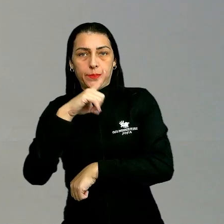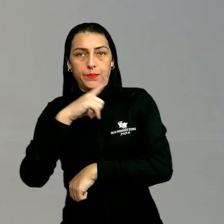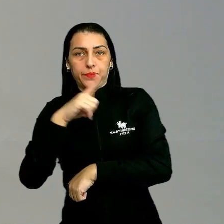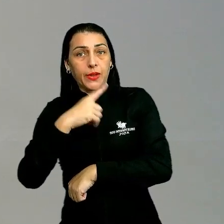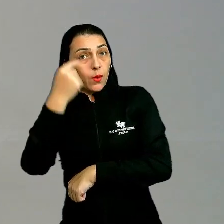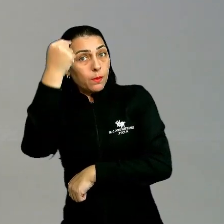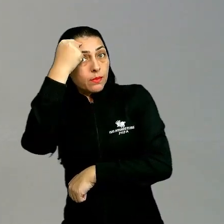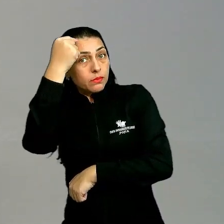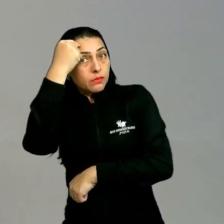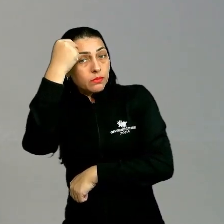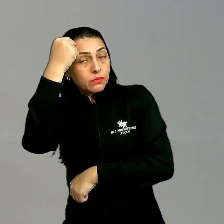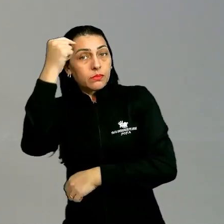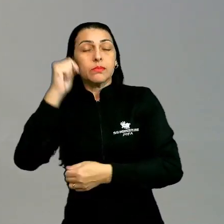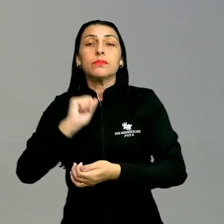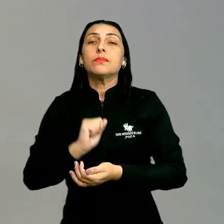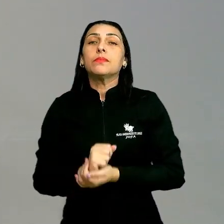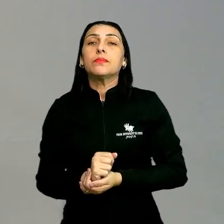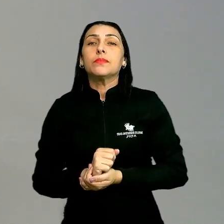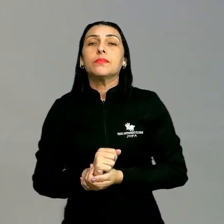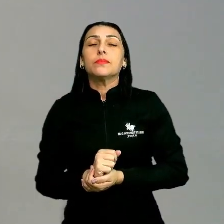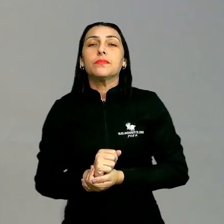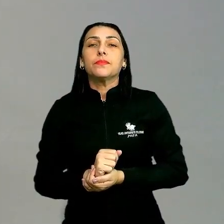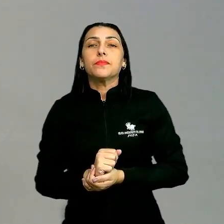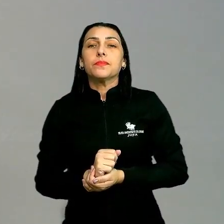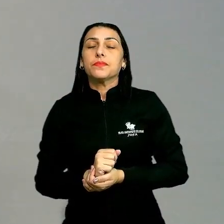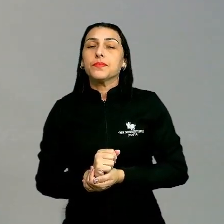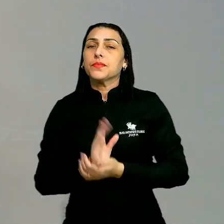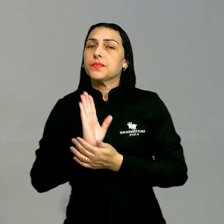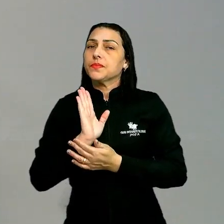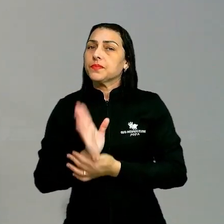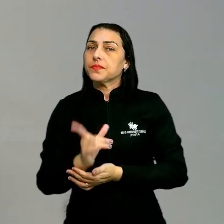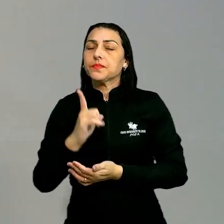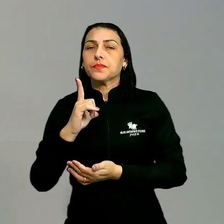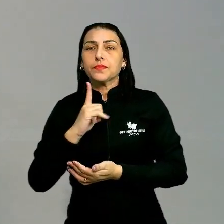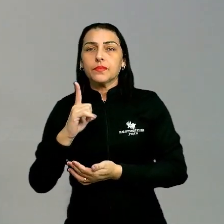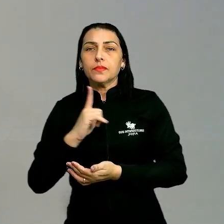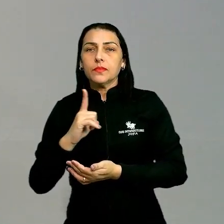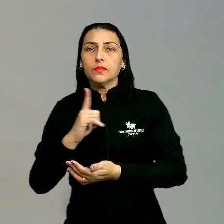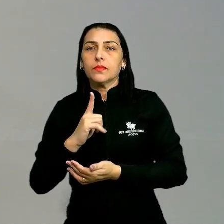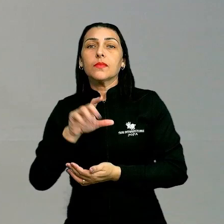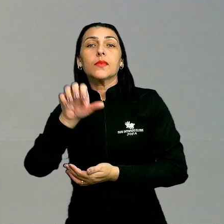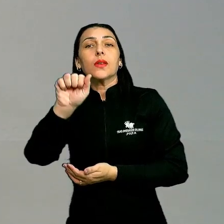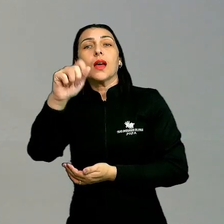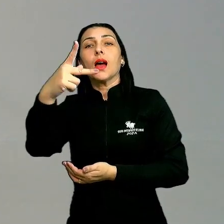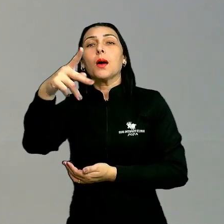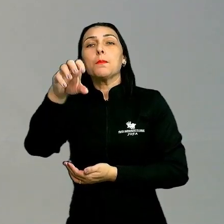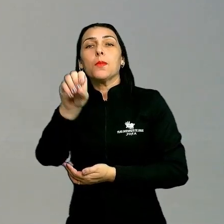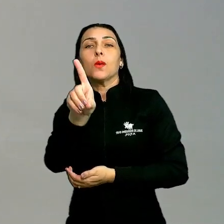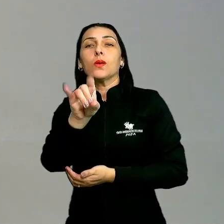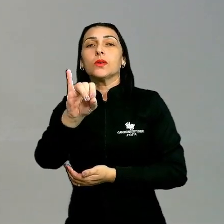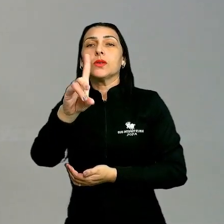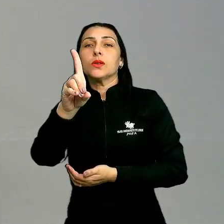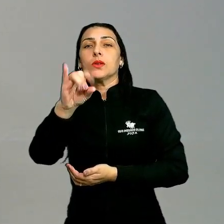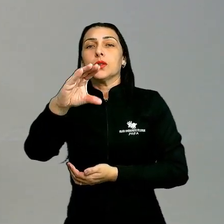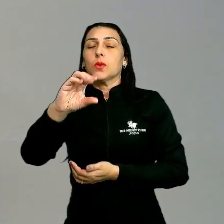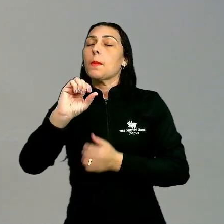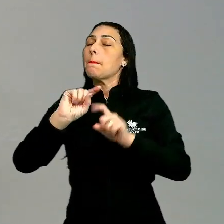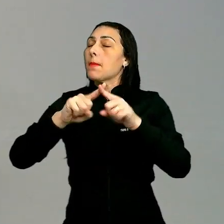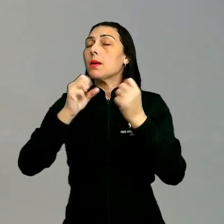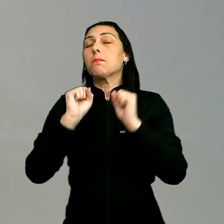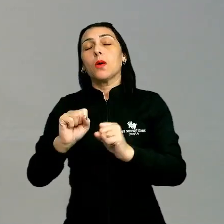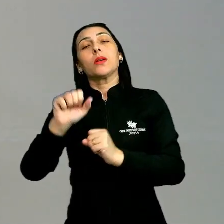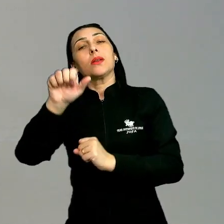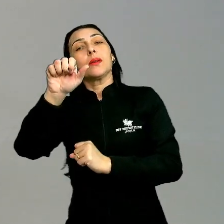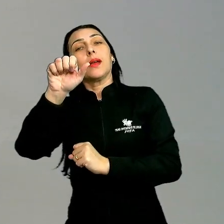que o raciocínio, nesse caso que nós tratamos até agora, ele é apodítico, mas ele pode ser hipotético